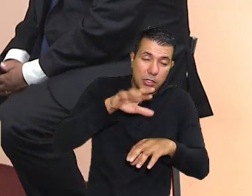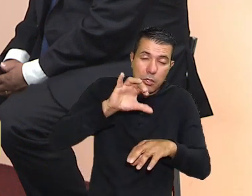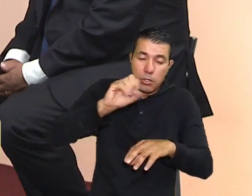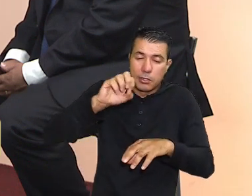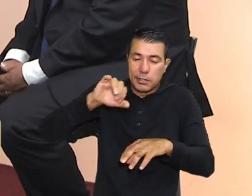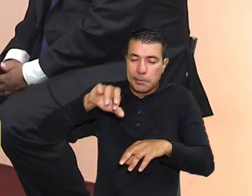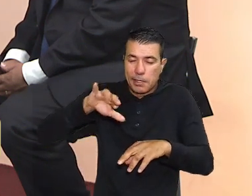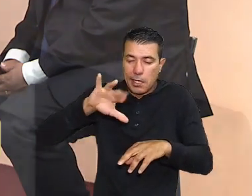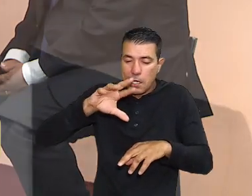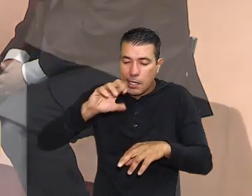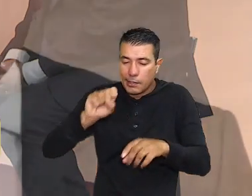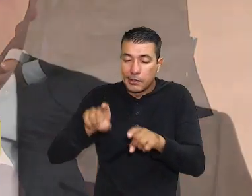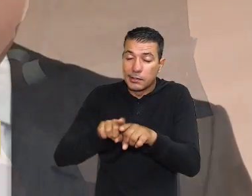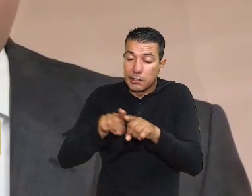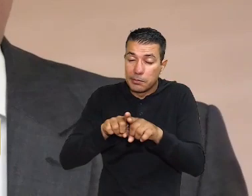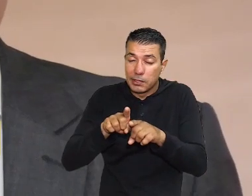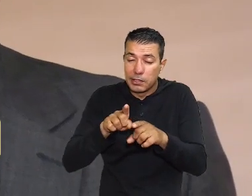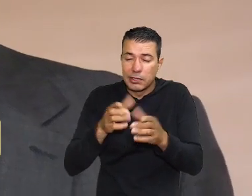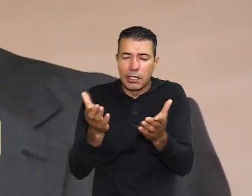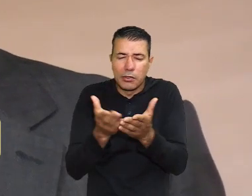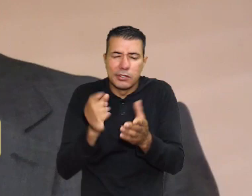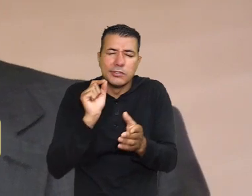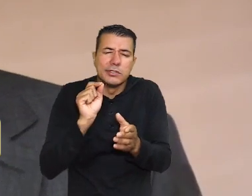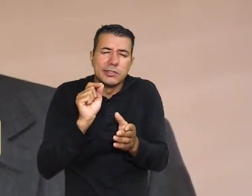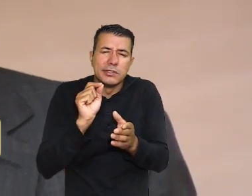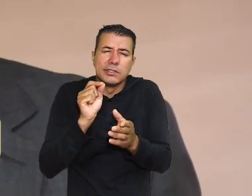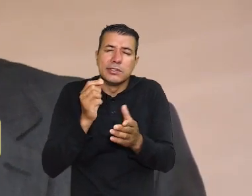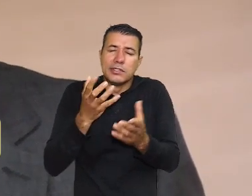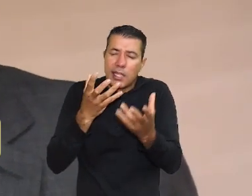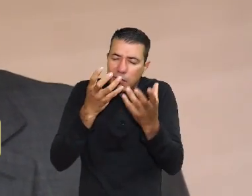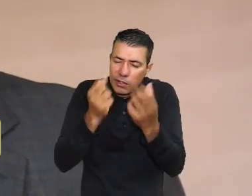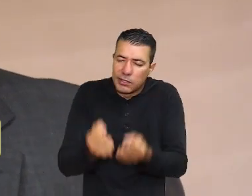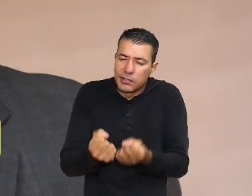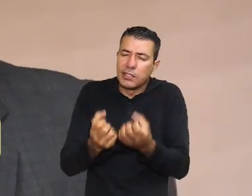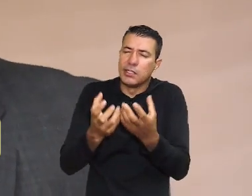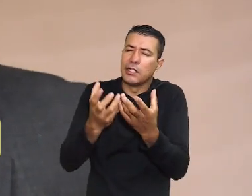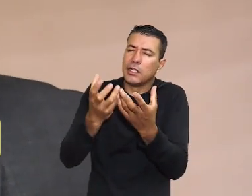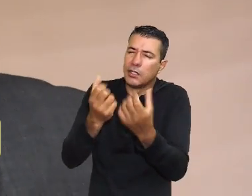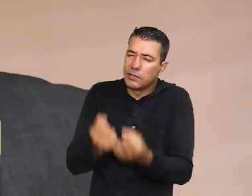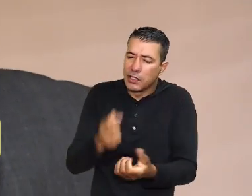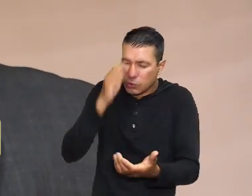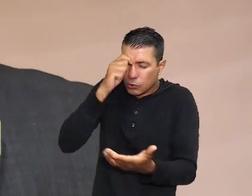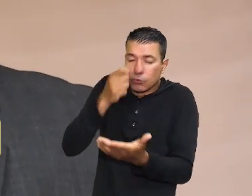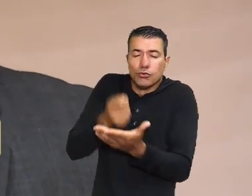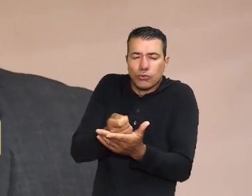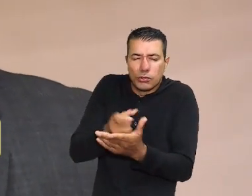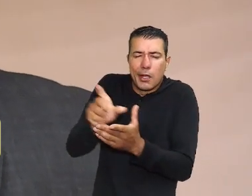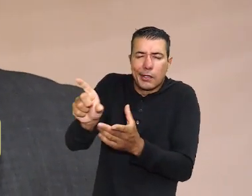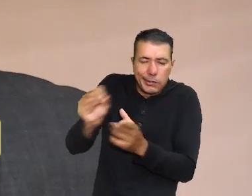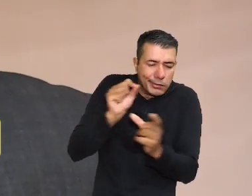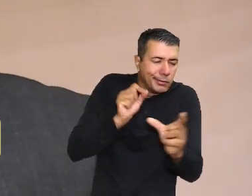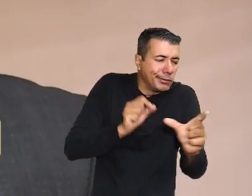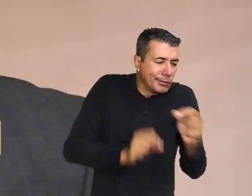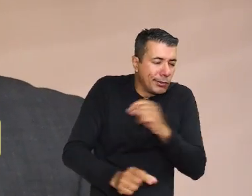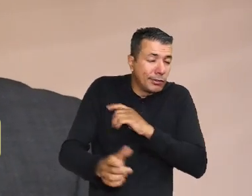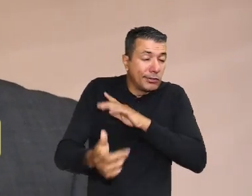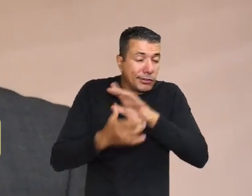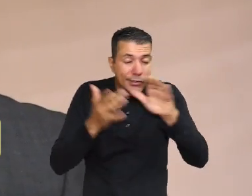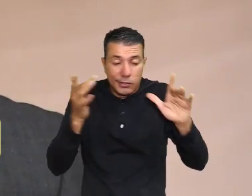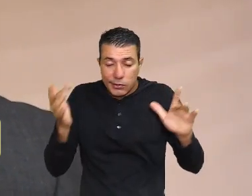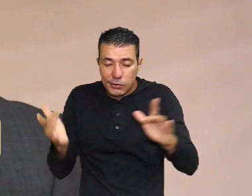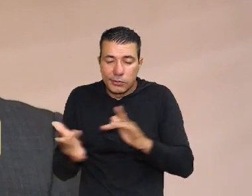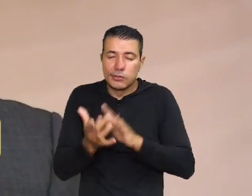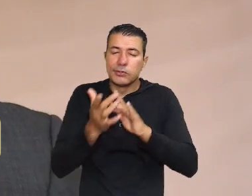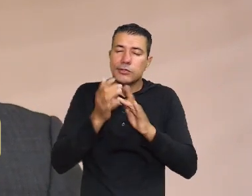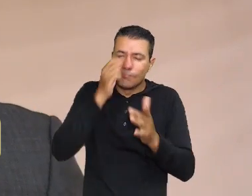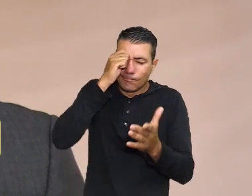Rosemary, Senhor, existem pessoas nesse momento que estão dizendo: eu aceito, eu decido. Essas pessoas estão tomando uma